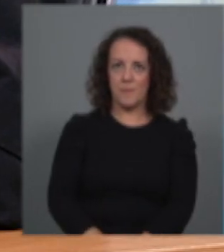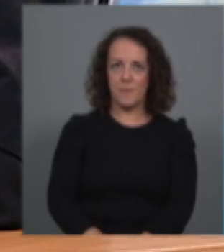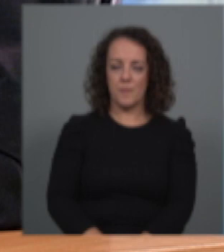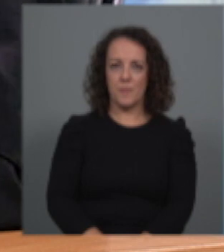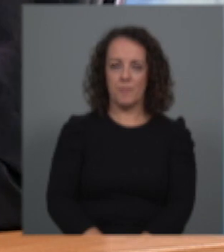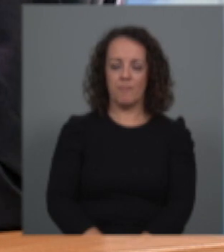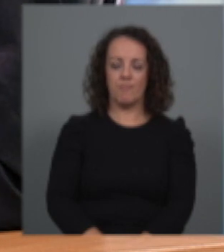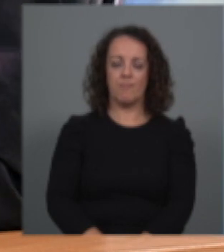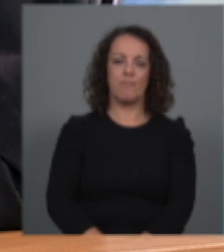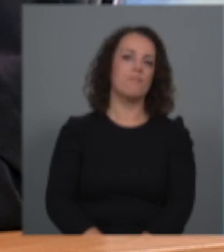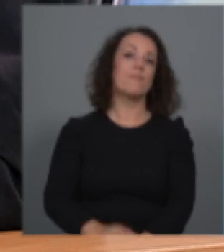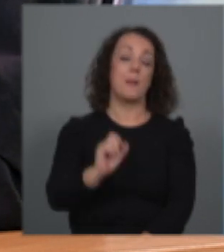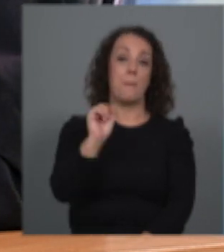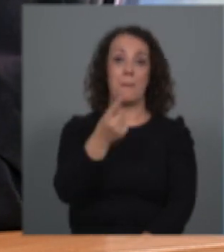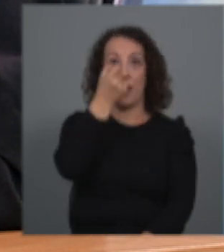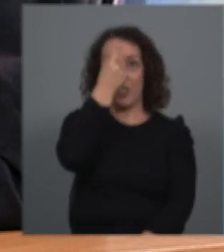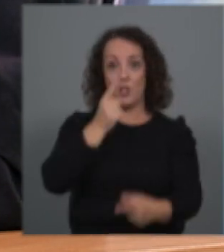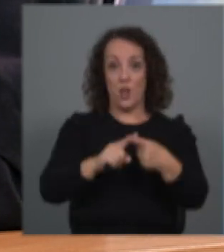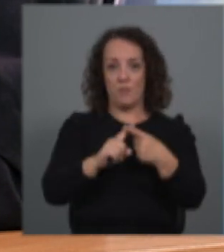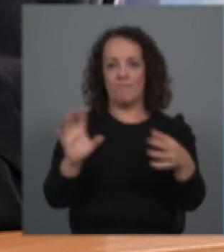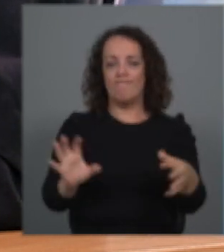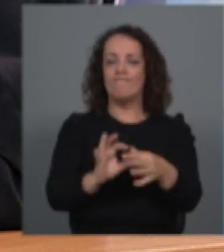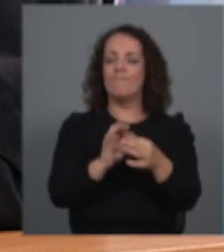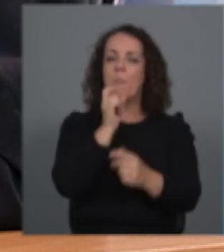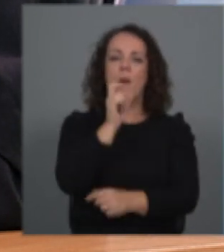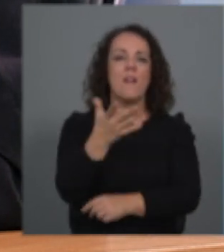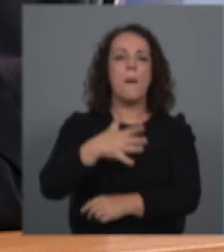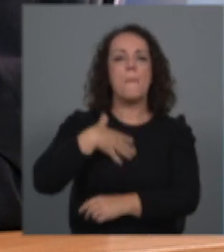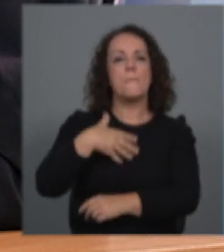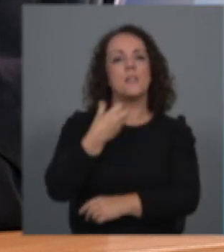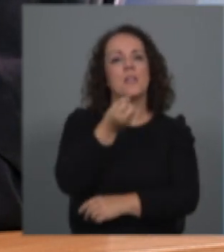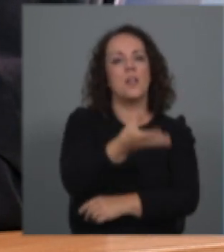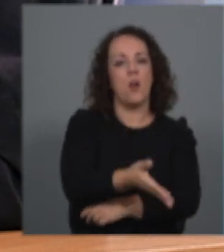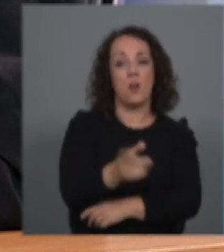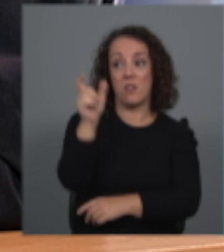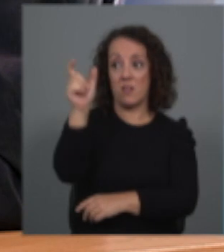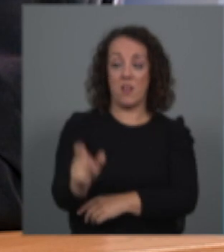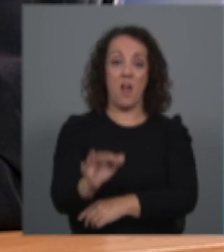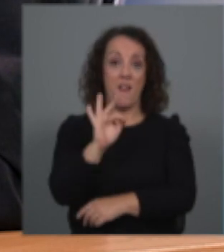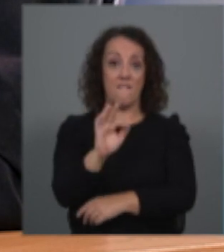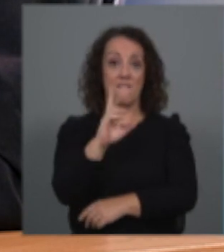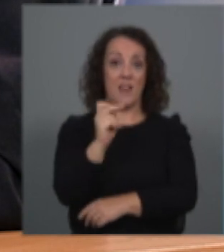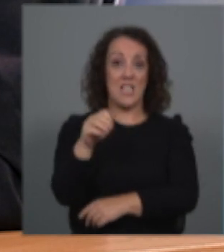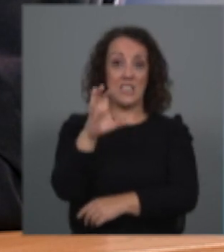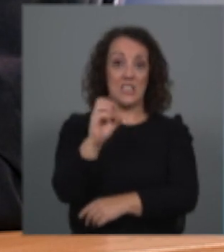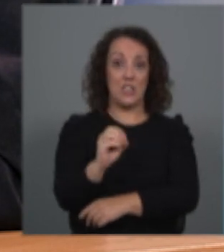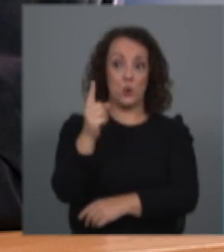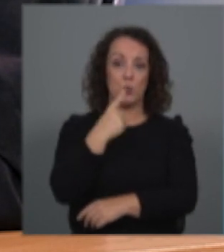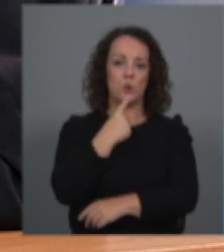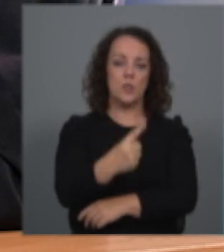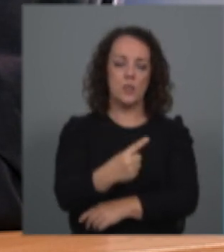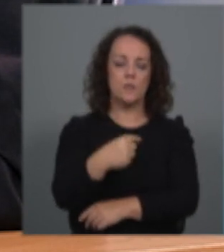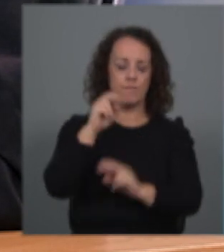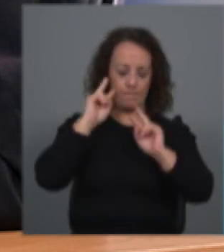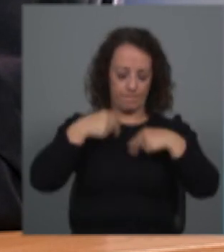O primeiro episódio é misericórdia. Francisco, quando fala da sua conversão,